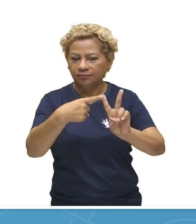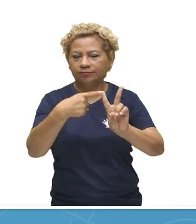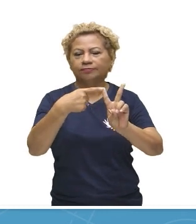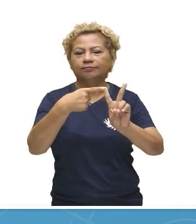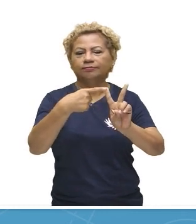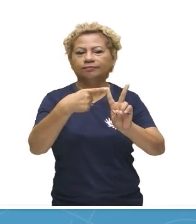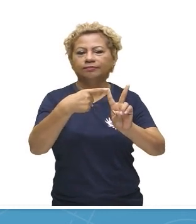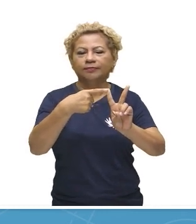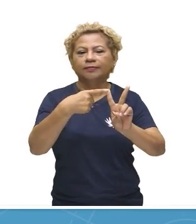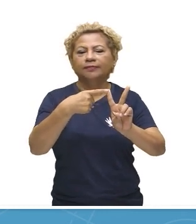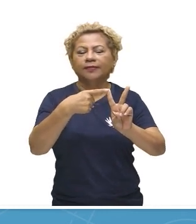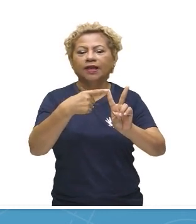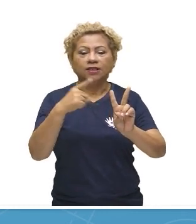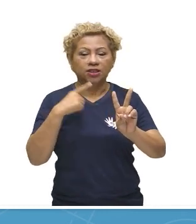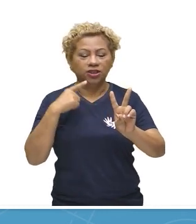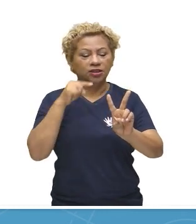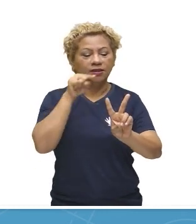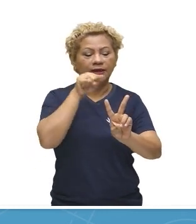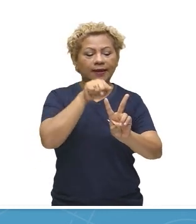os elementos,